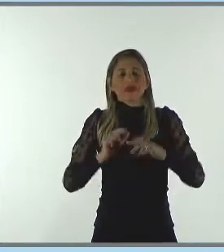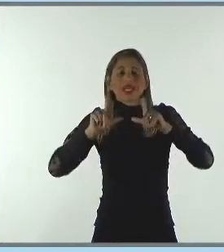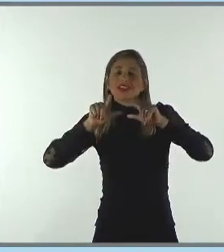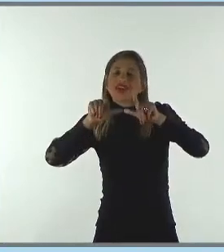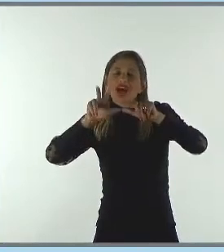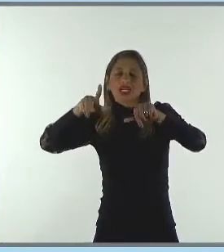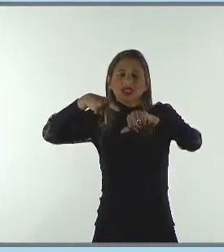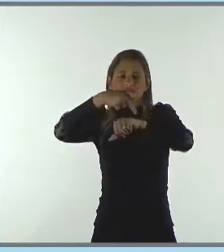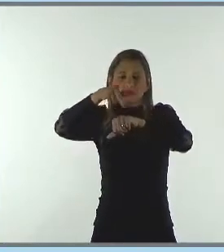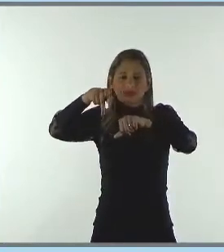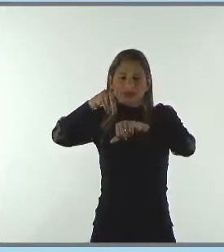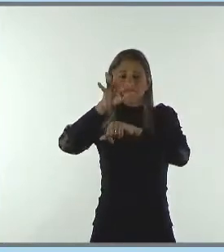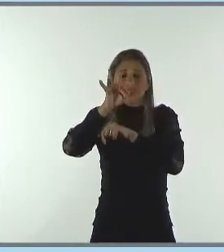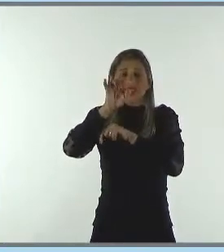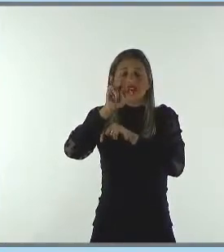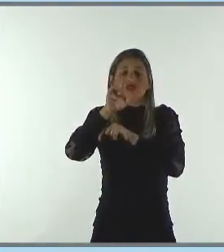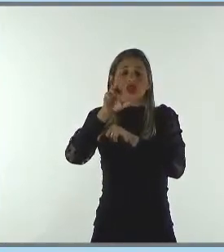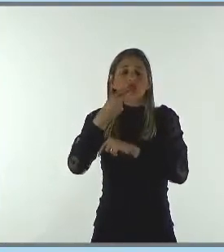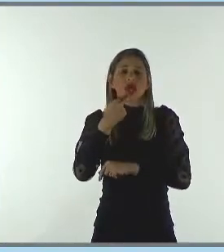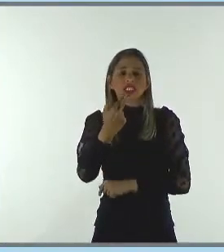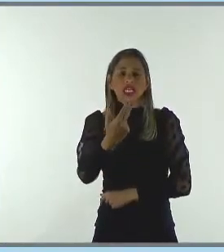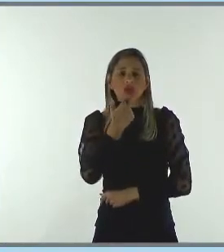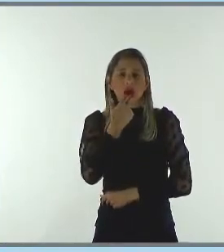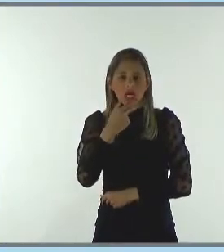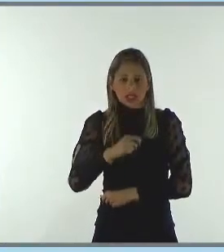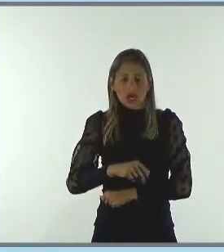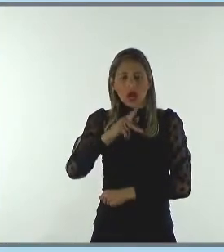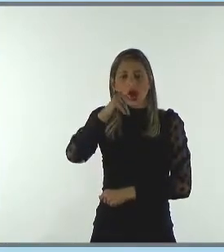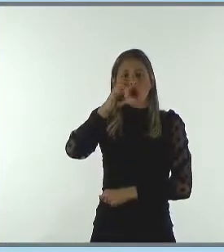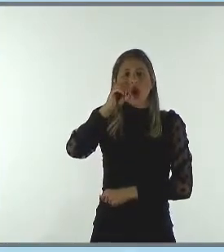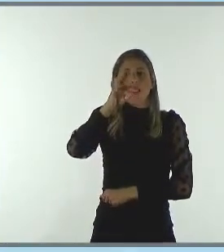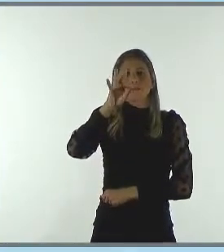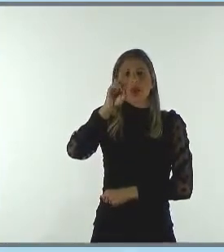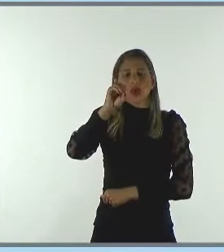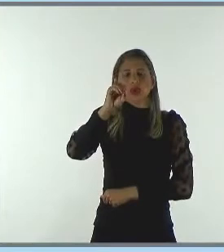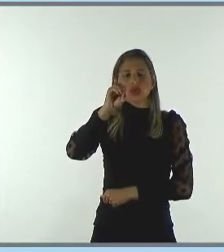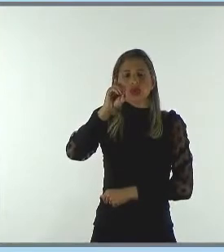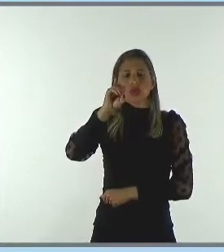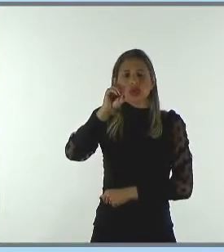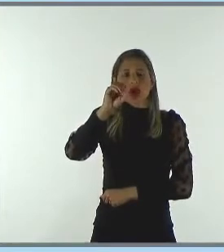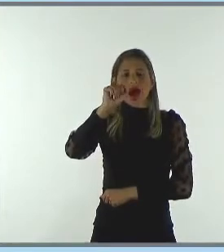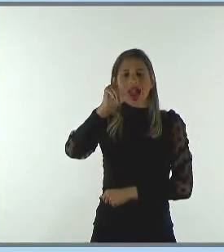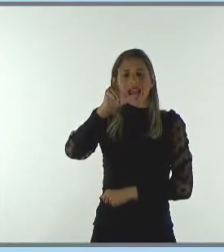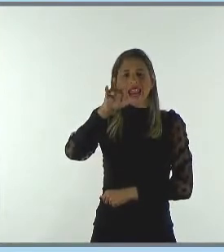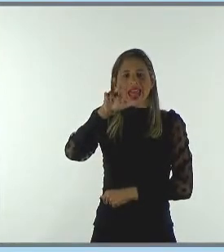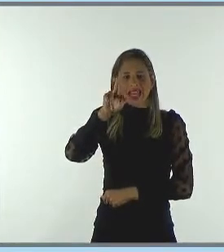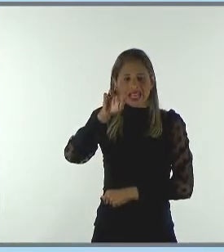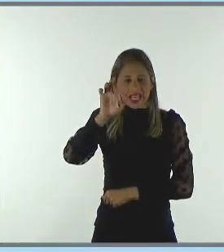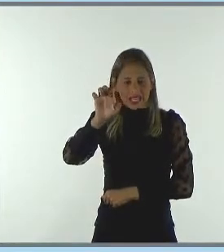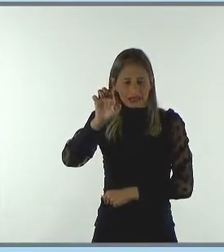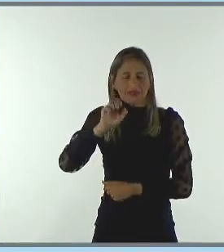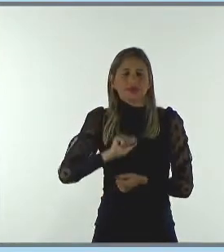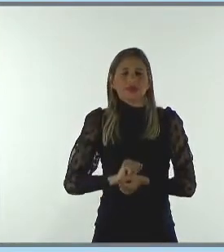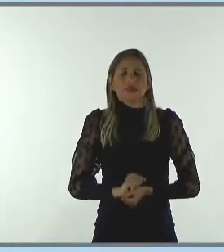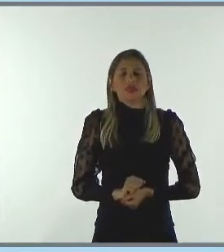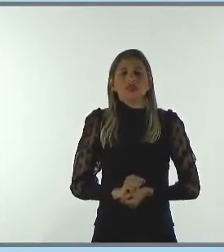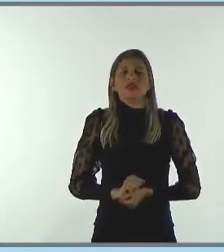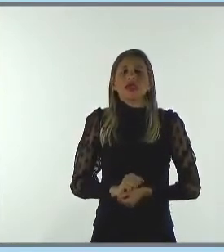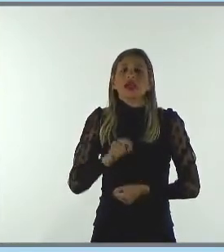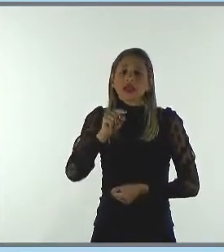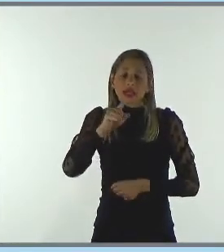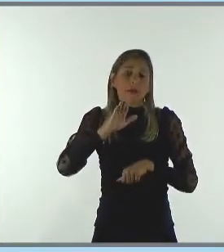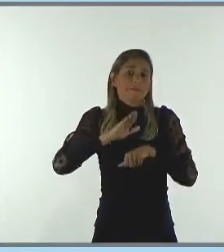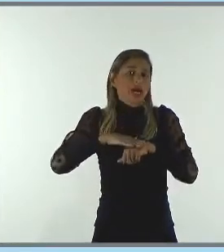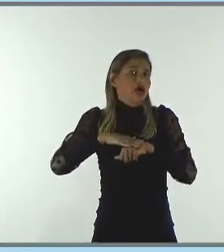né? A editora Figura de Linguagem, de Porto Alegre, e que atua num terreno que nós sabemos que é muito